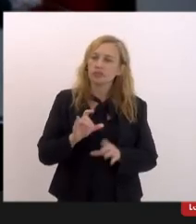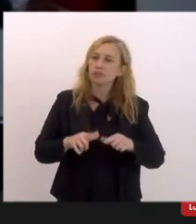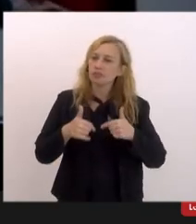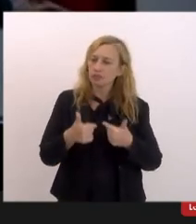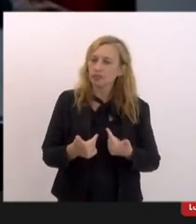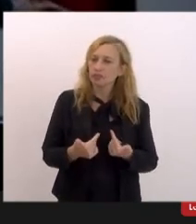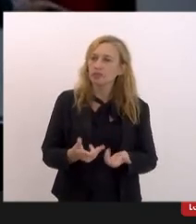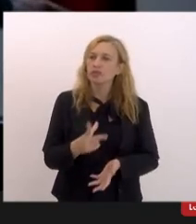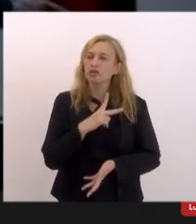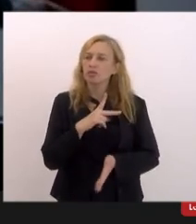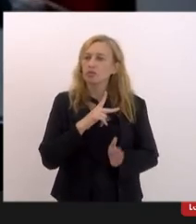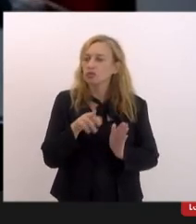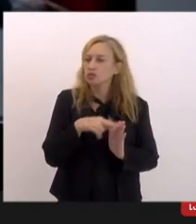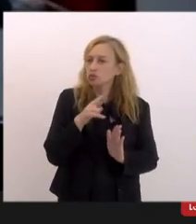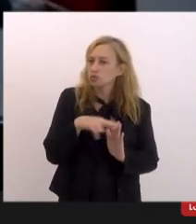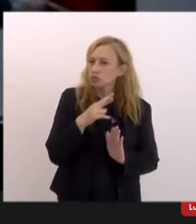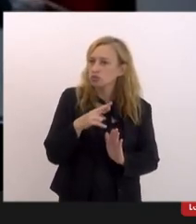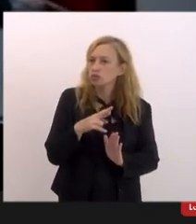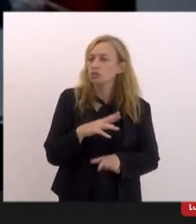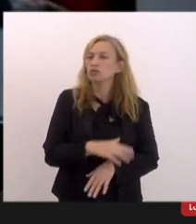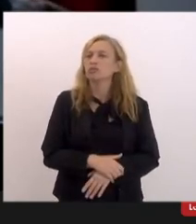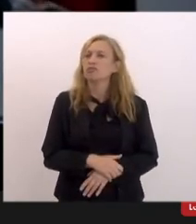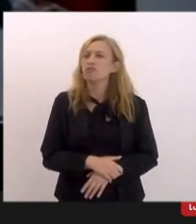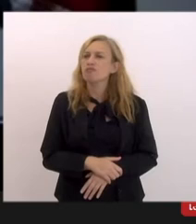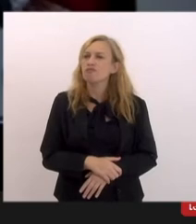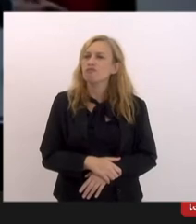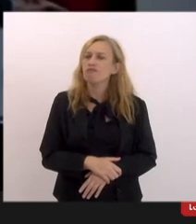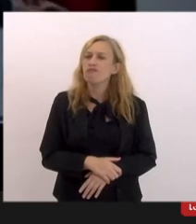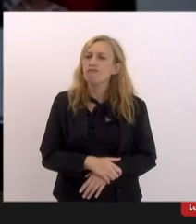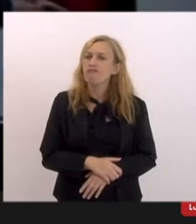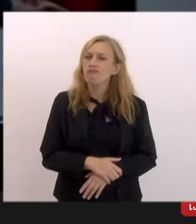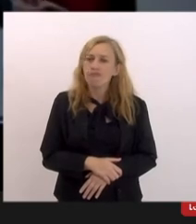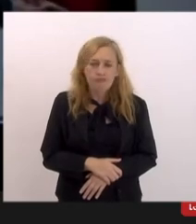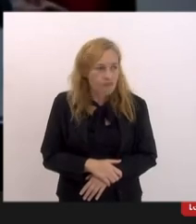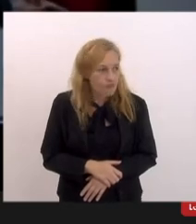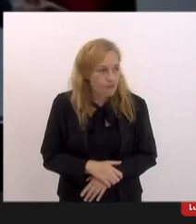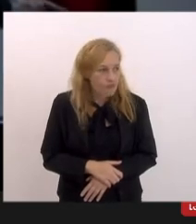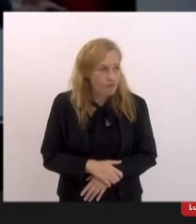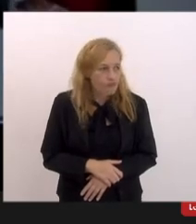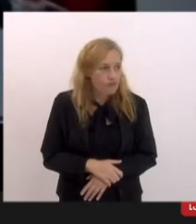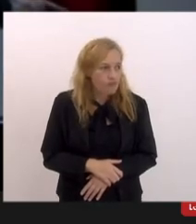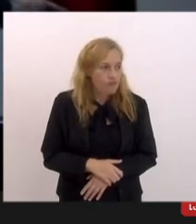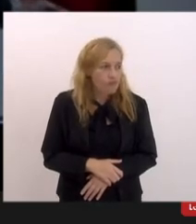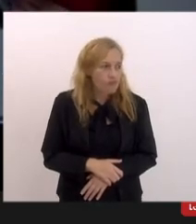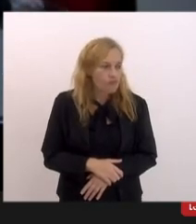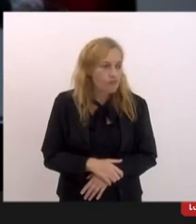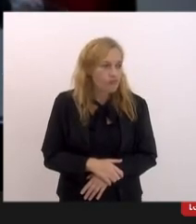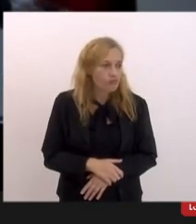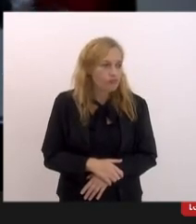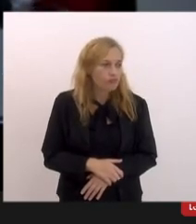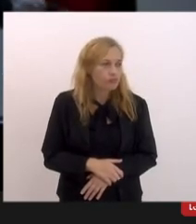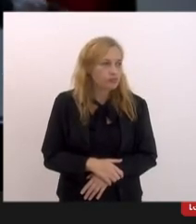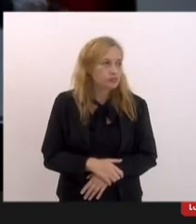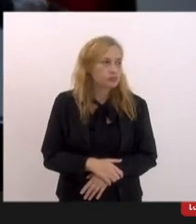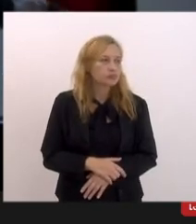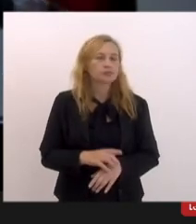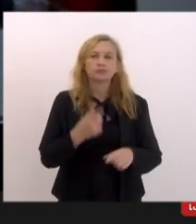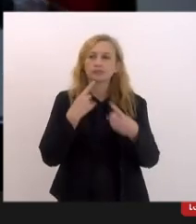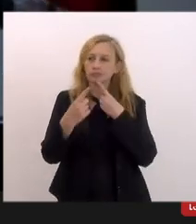a própria resolução, ela, vários pontos apontados foram oriundos das nossas